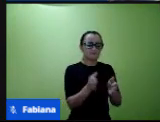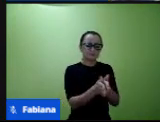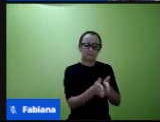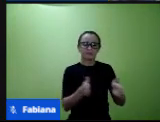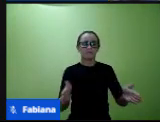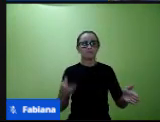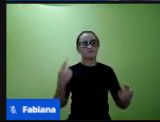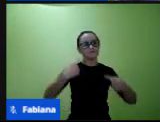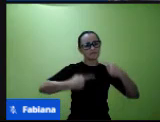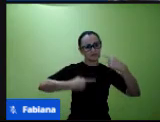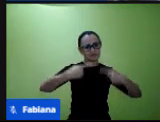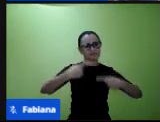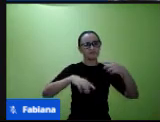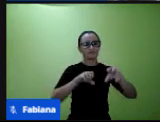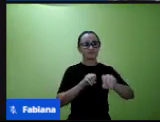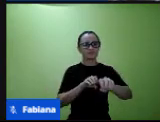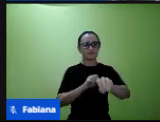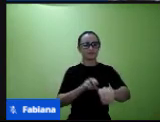história.